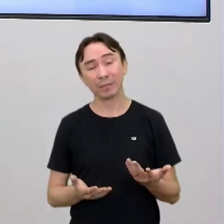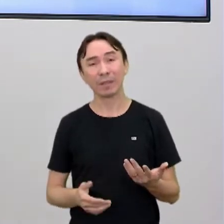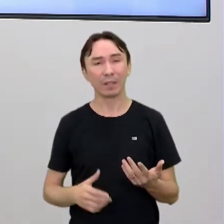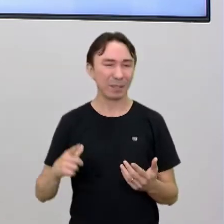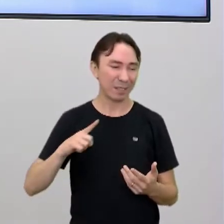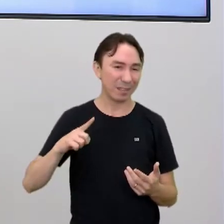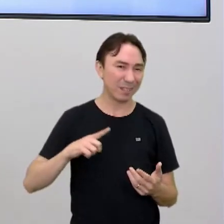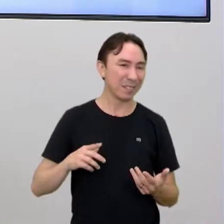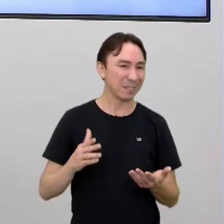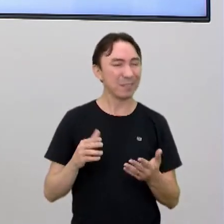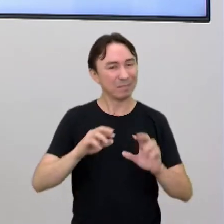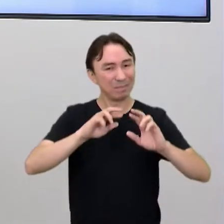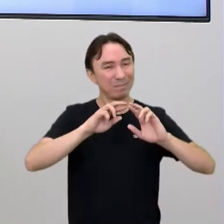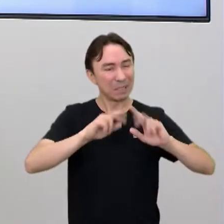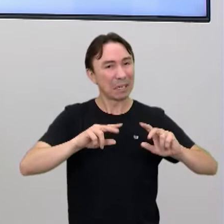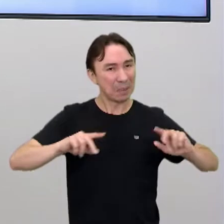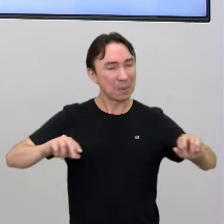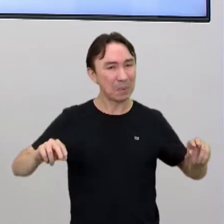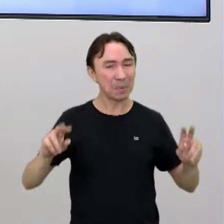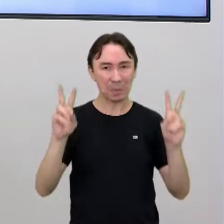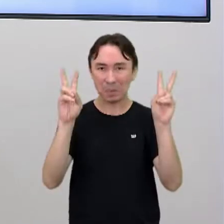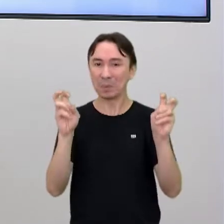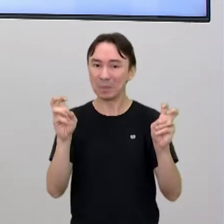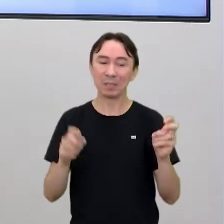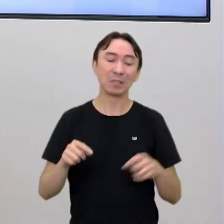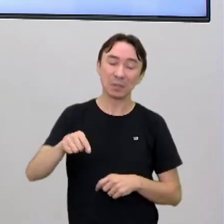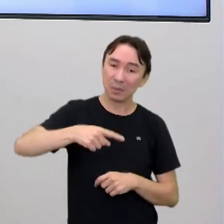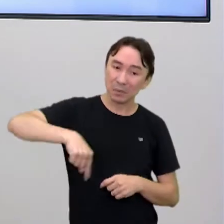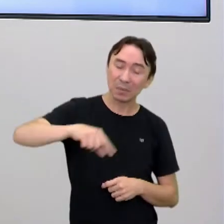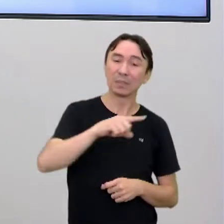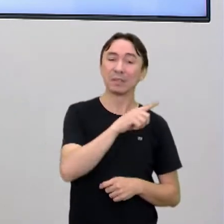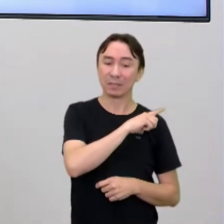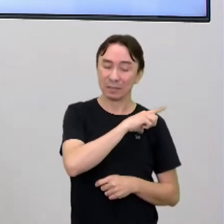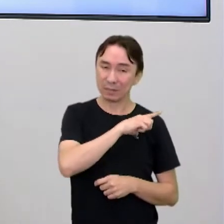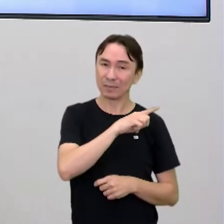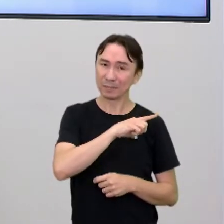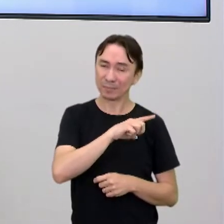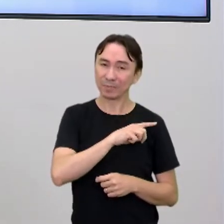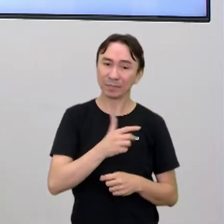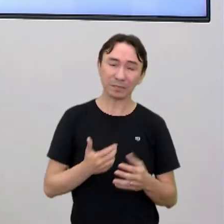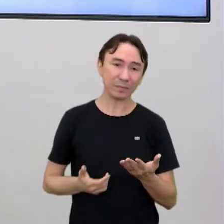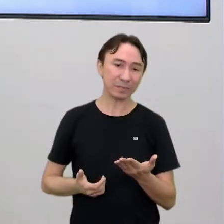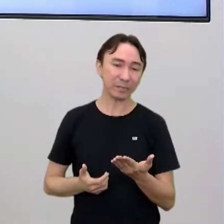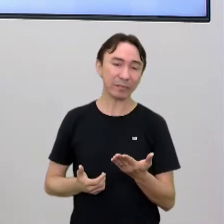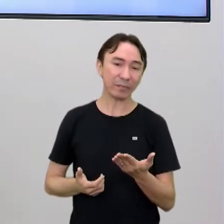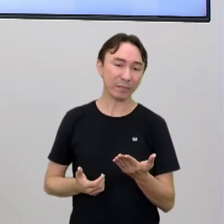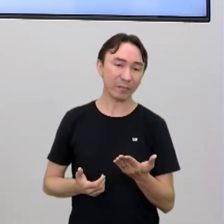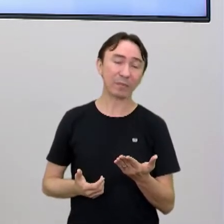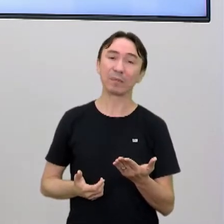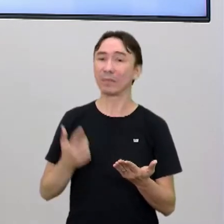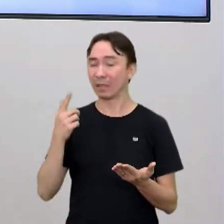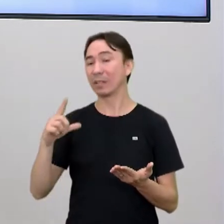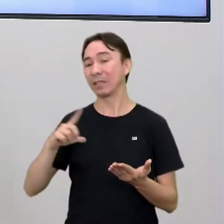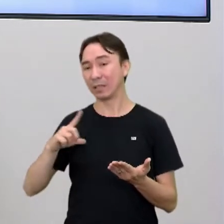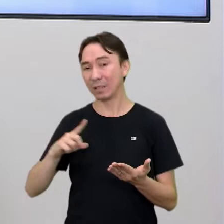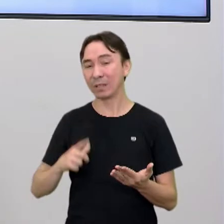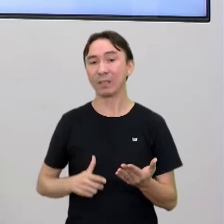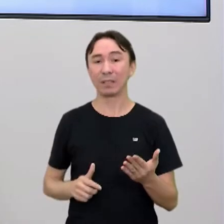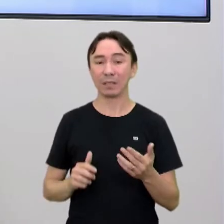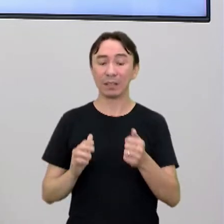trabalhando aí durante esse encaminhamento, que basicamente pegou a atividade 1 e